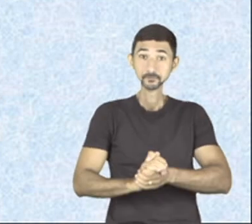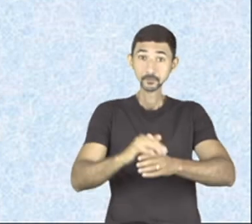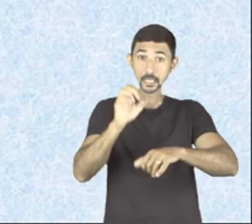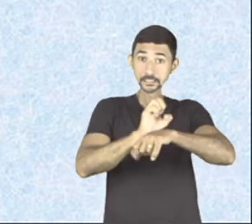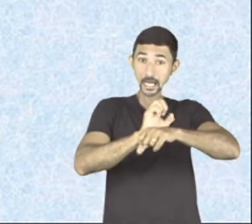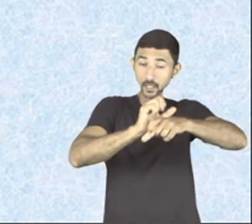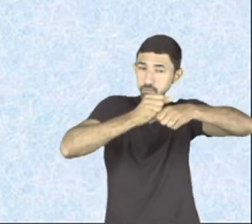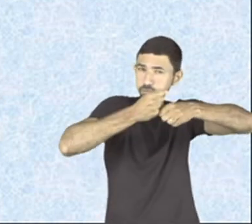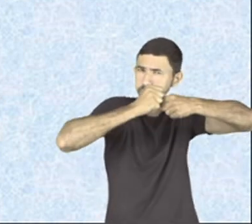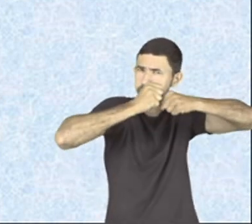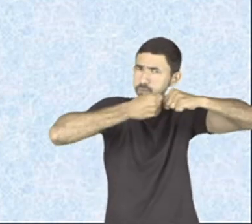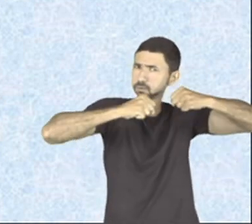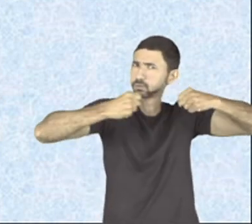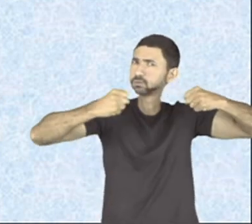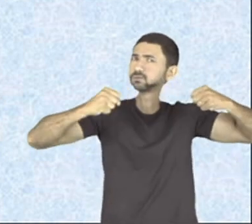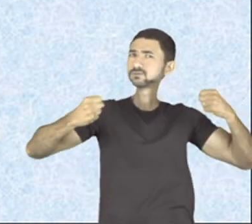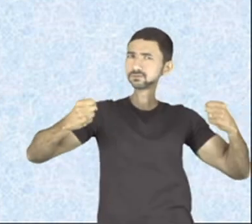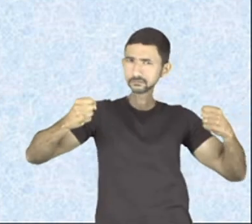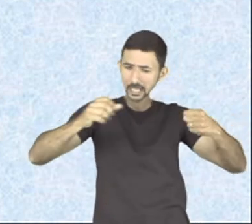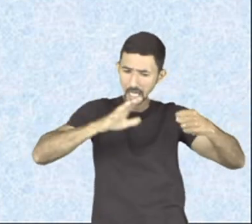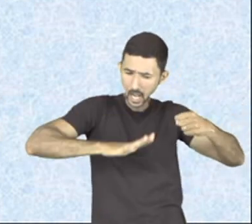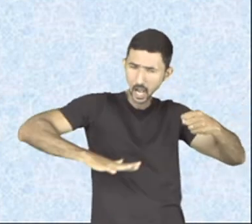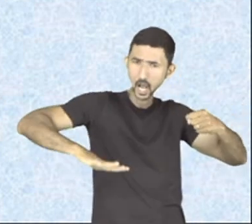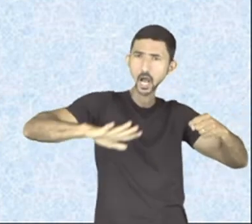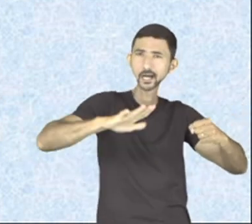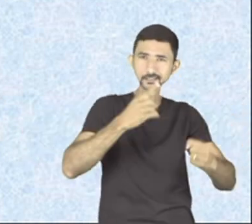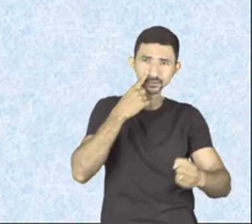maiores estados do nosso país, com uma área de